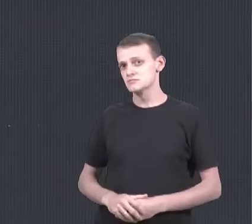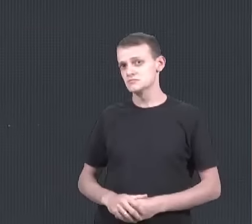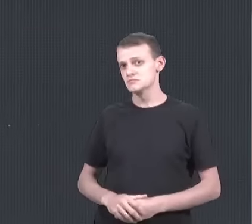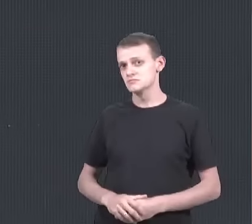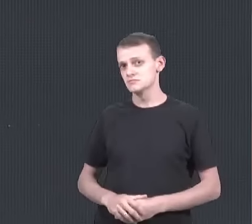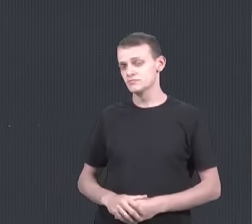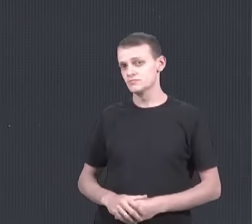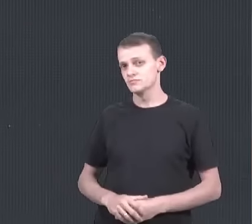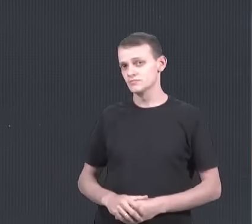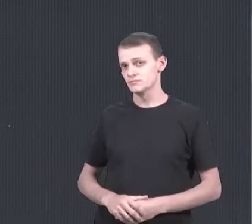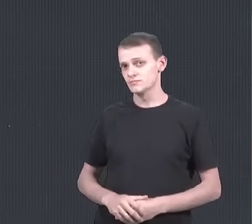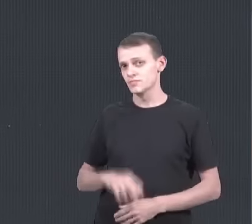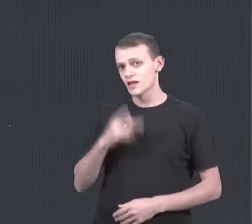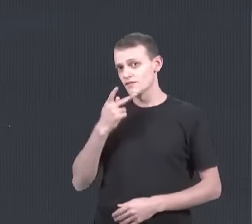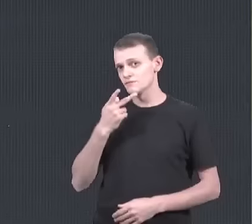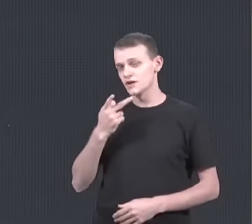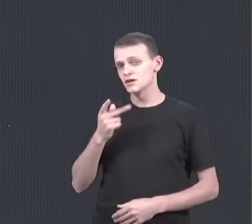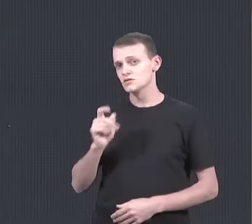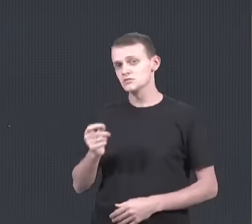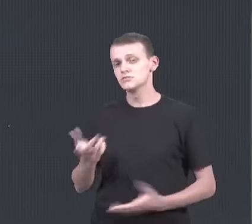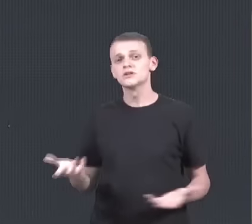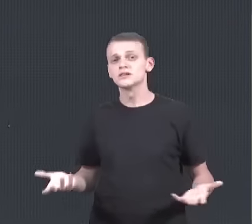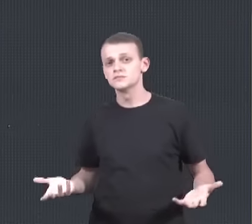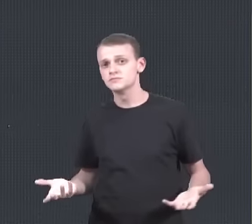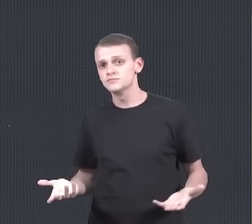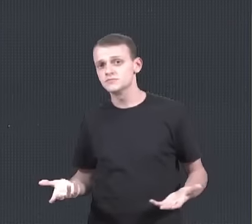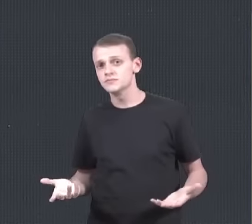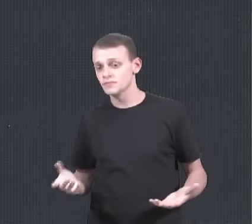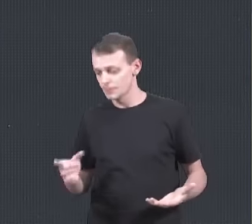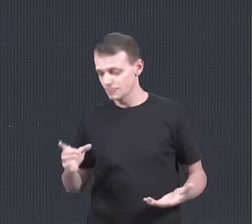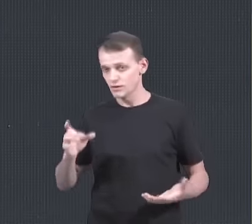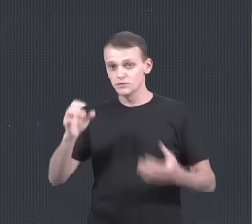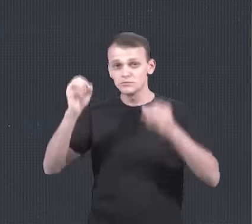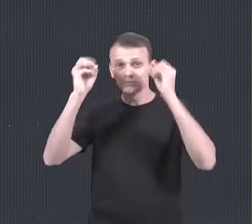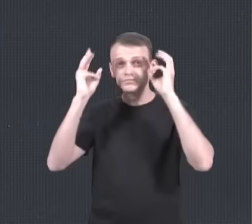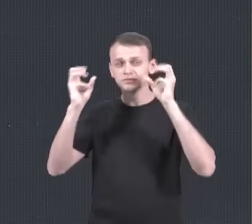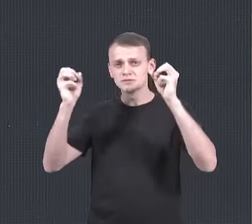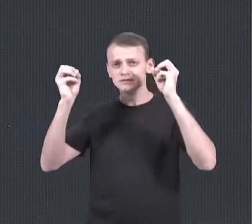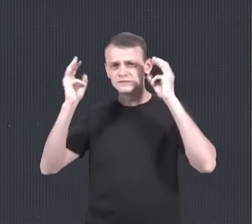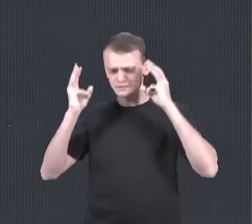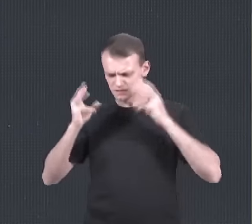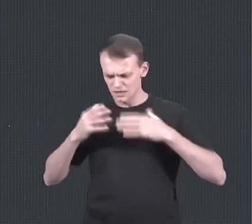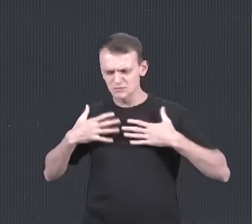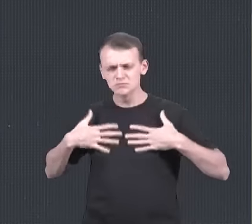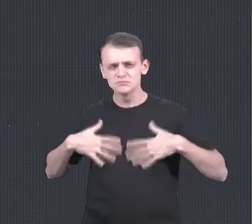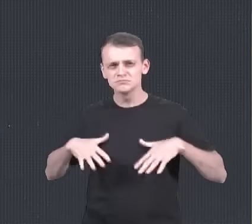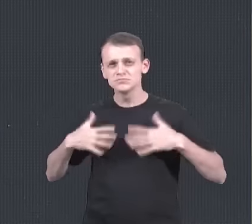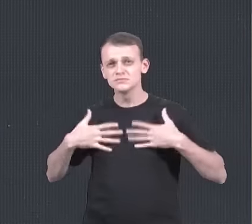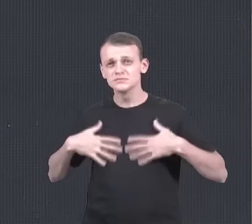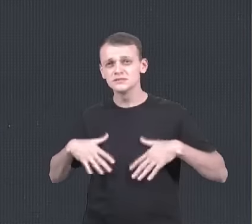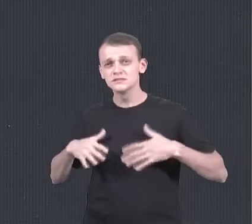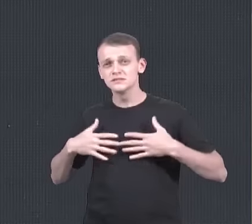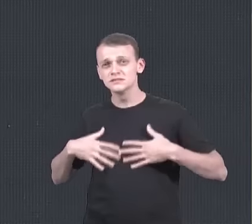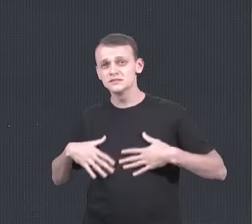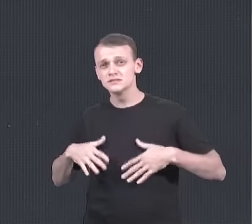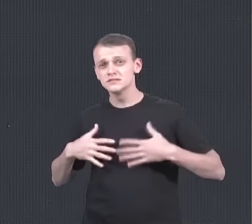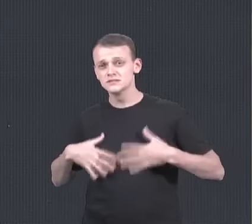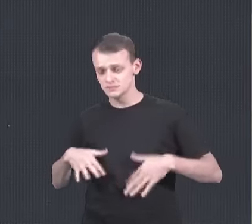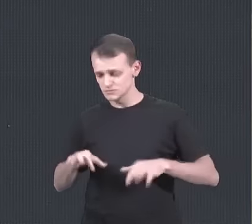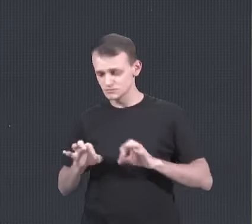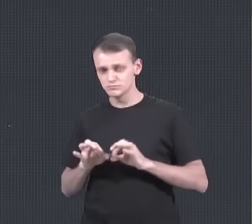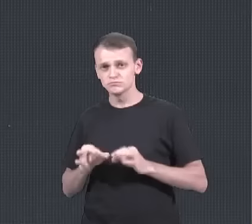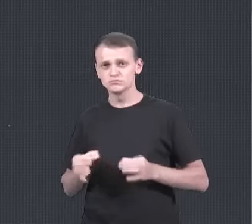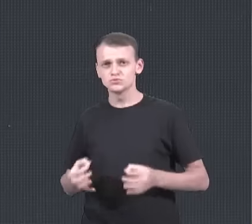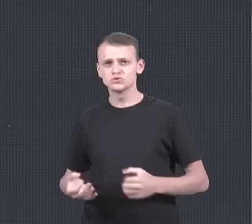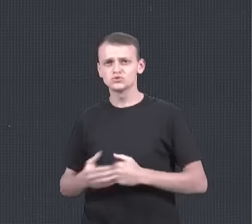e por conta disso ele ficou fora da terra. Era o homem mais humilde, o mais manso de toda a